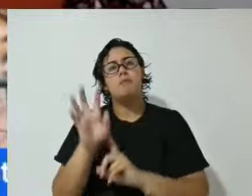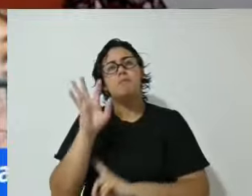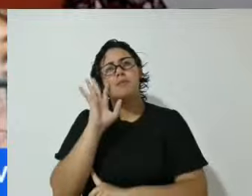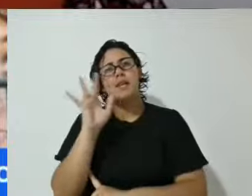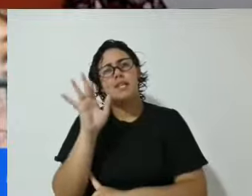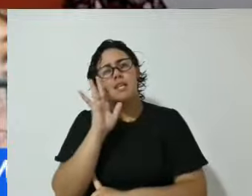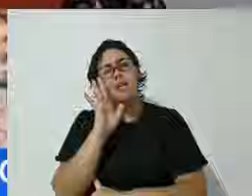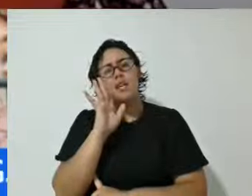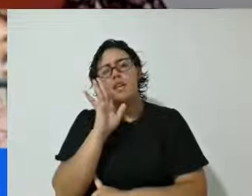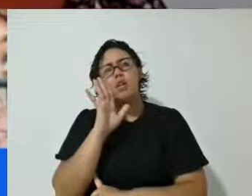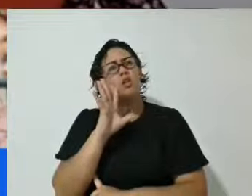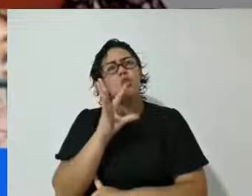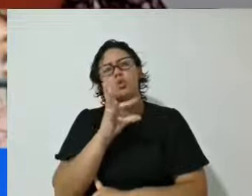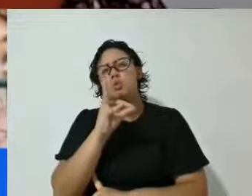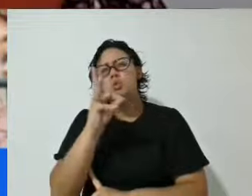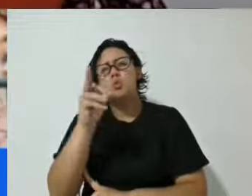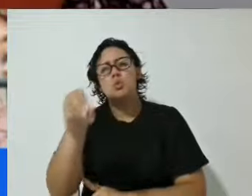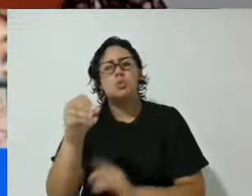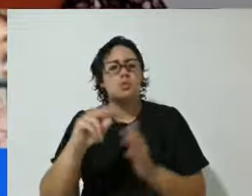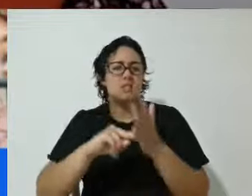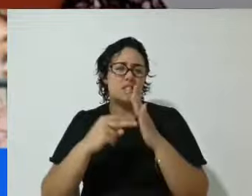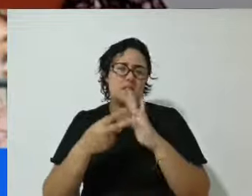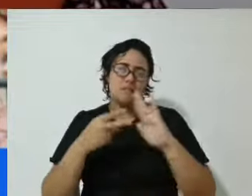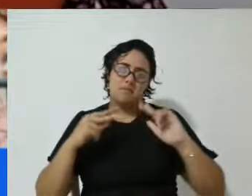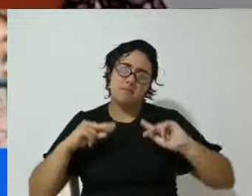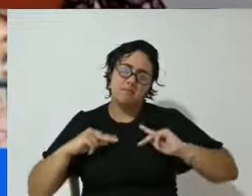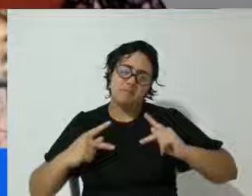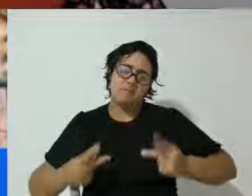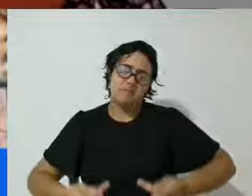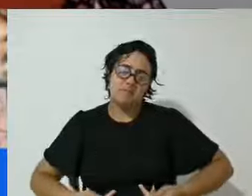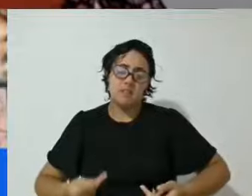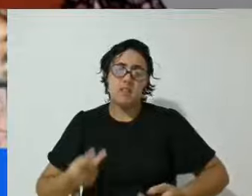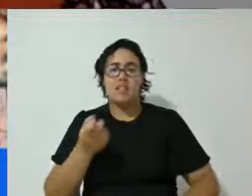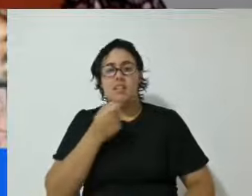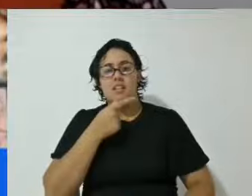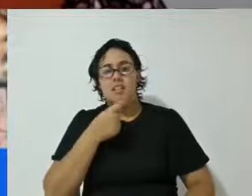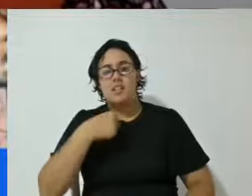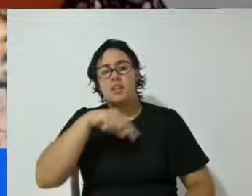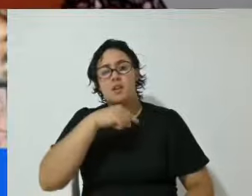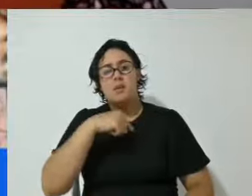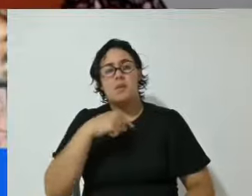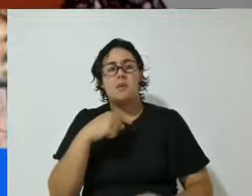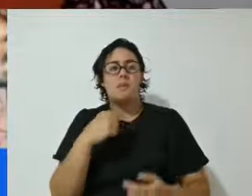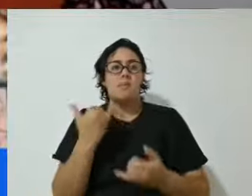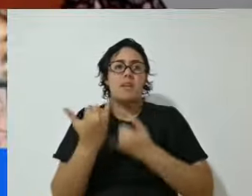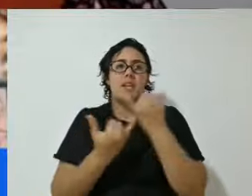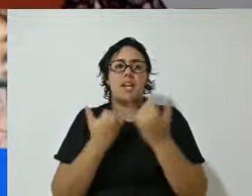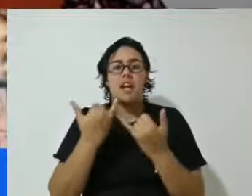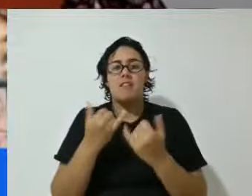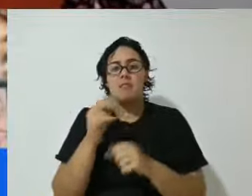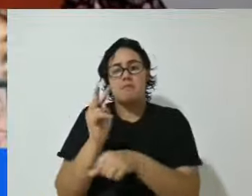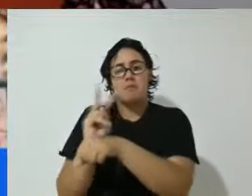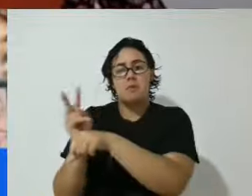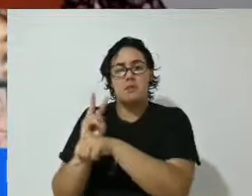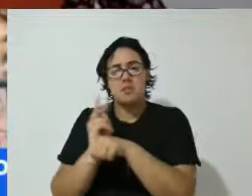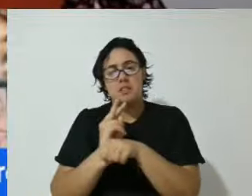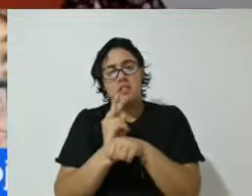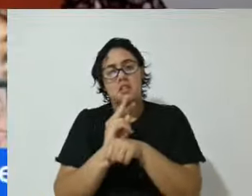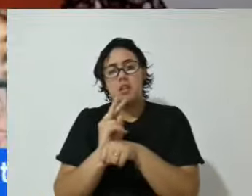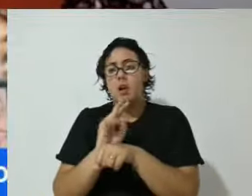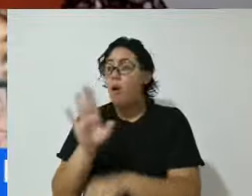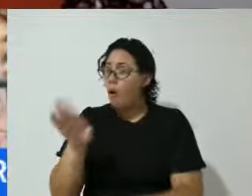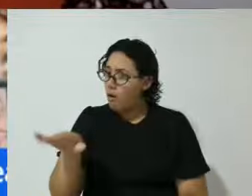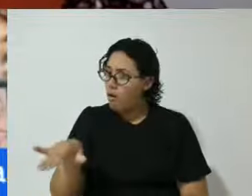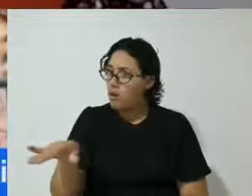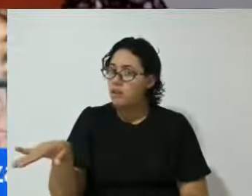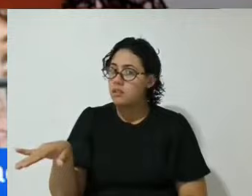humano, sabe? É engraçado que eu brincava com os porteiros, né? Gente, não deixa o